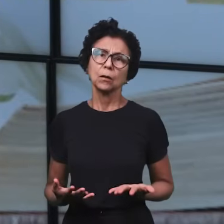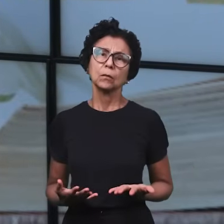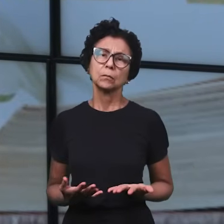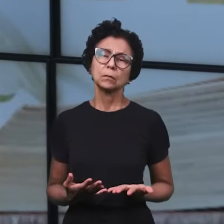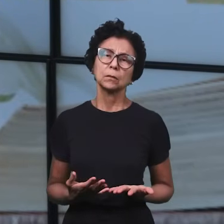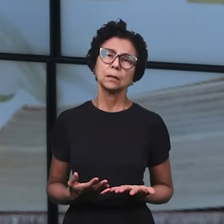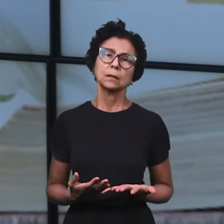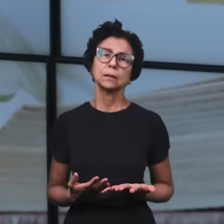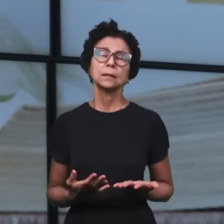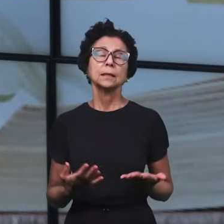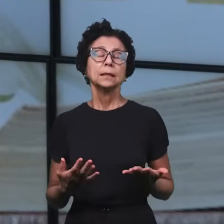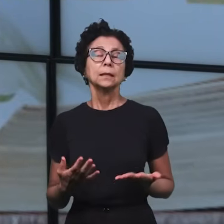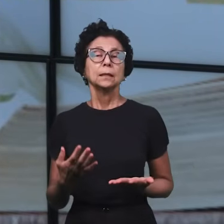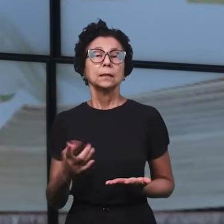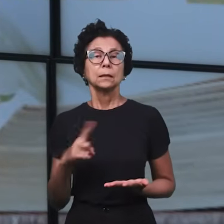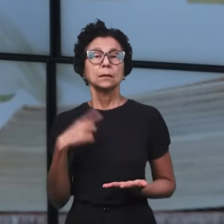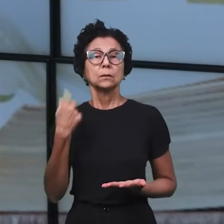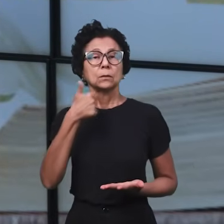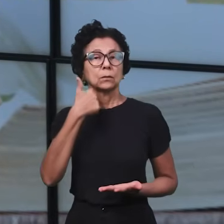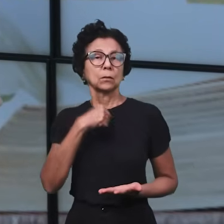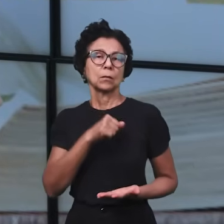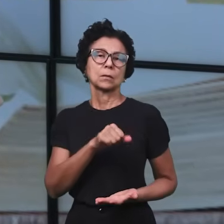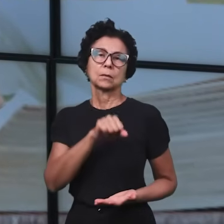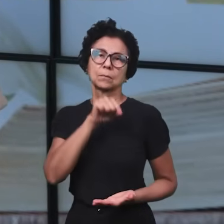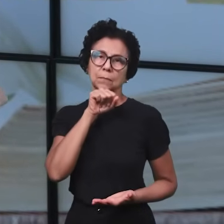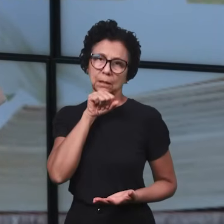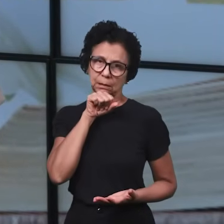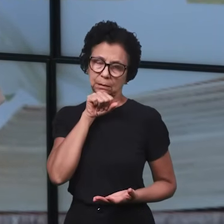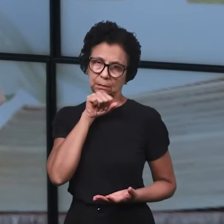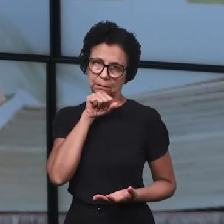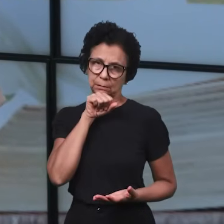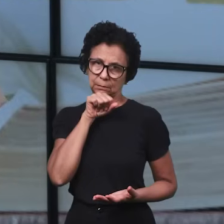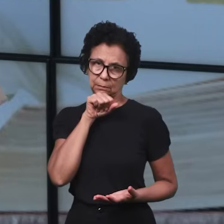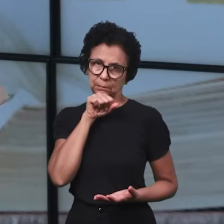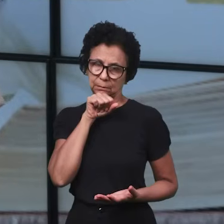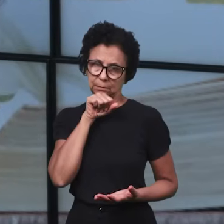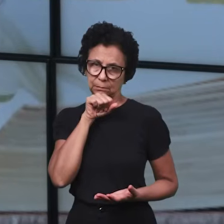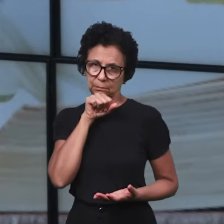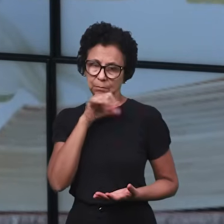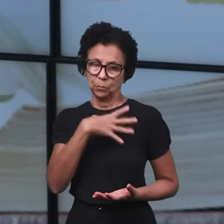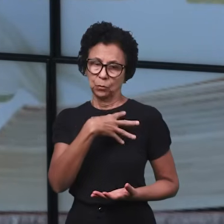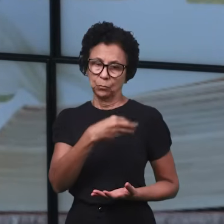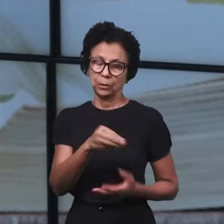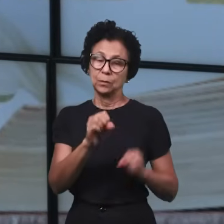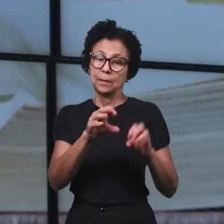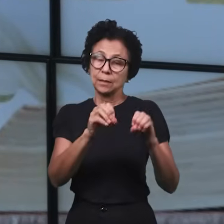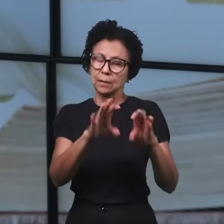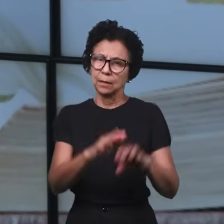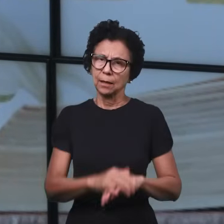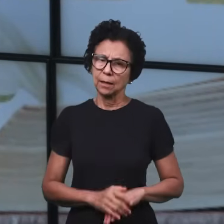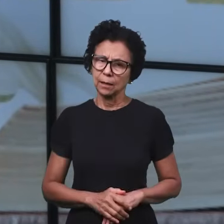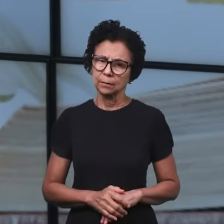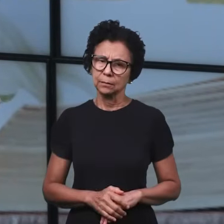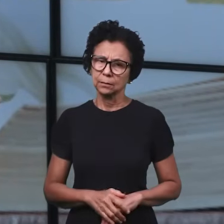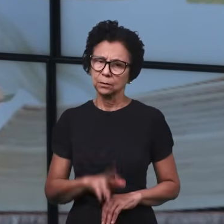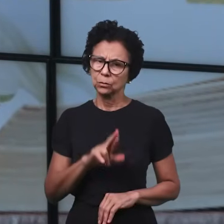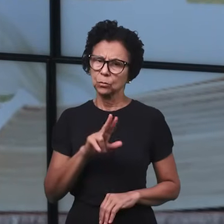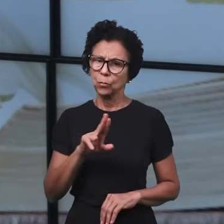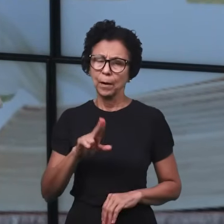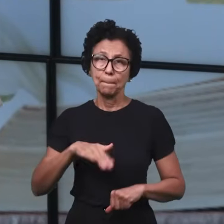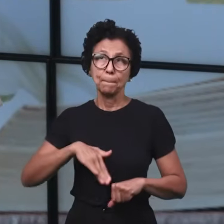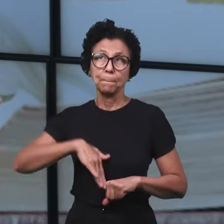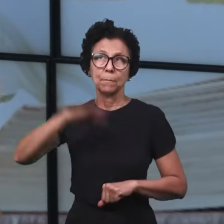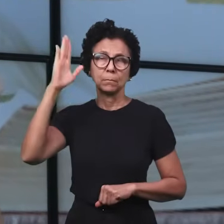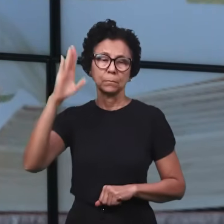enquanto mães, para as nossas filhas, que isso não é o mais importante. O cuidado é uma coisa. Agora,